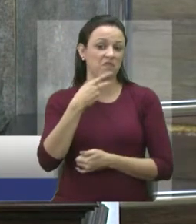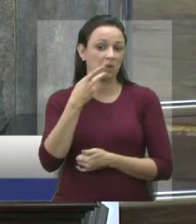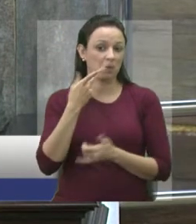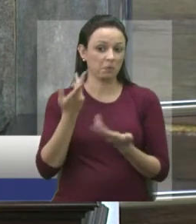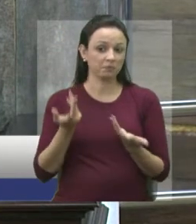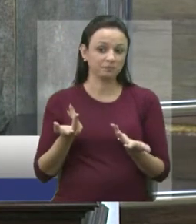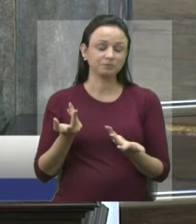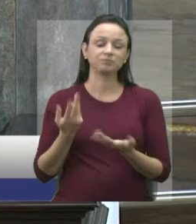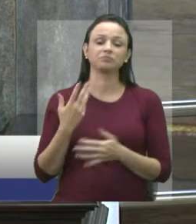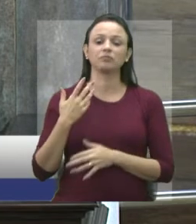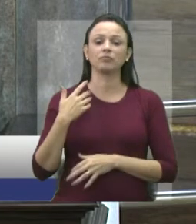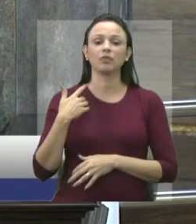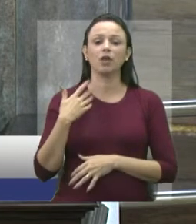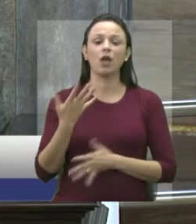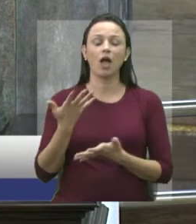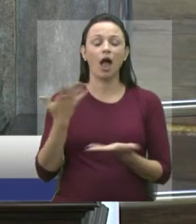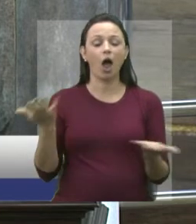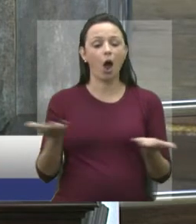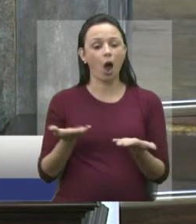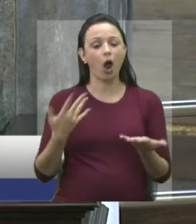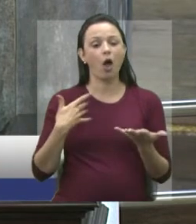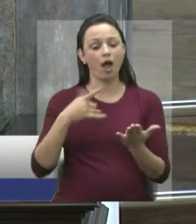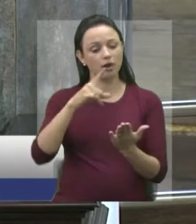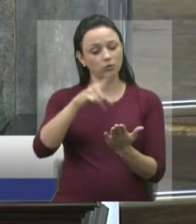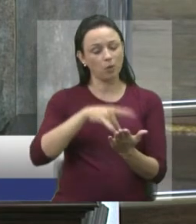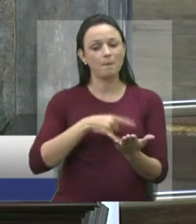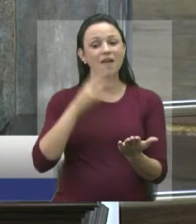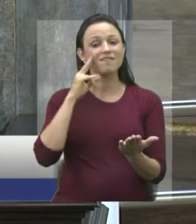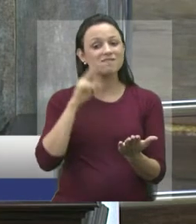quero também agora, por documento, receber a mesma.